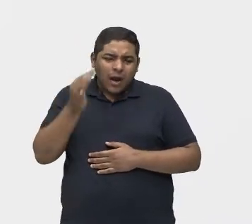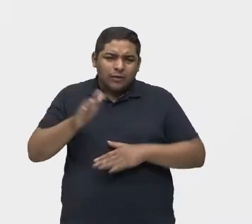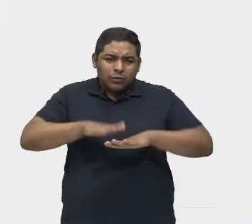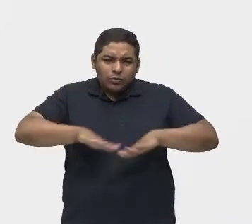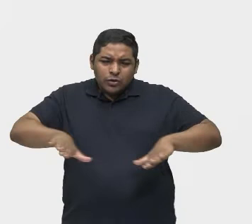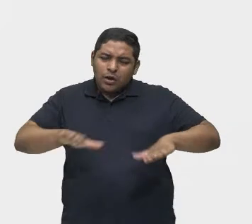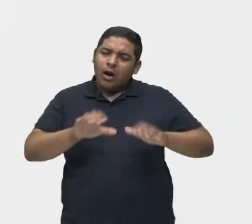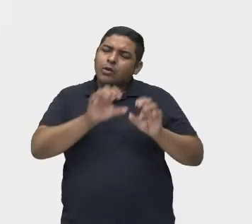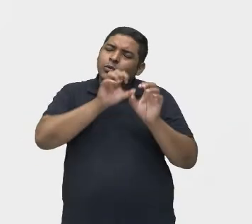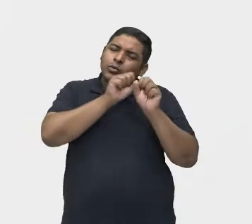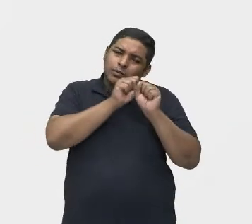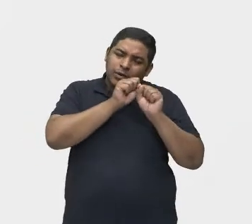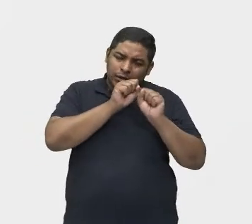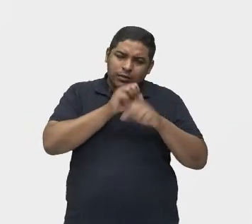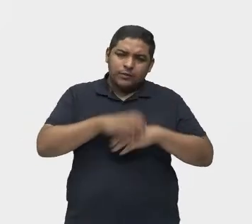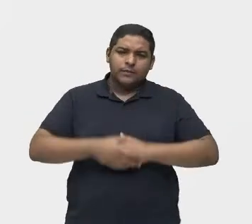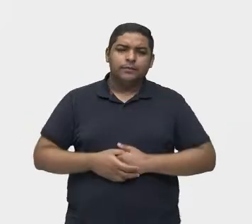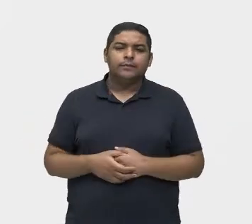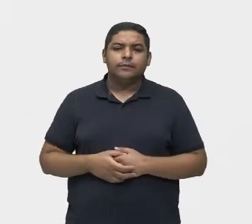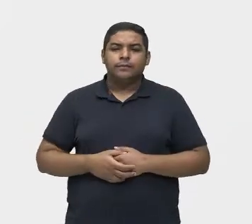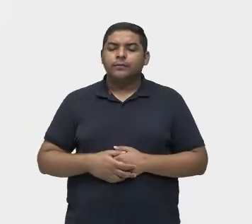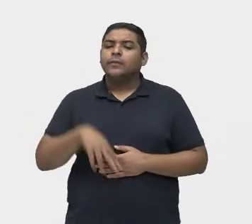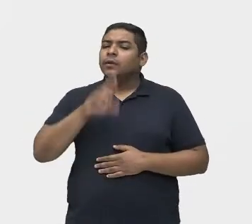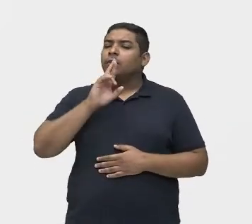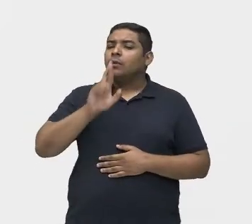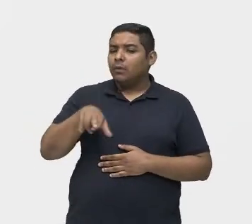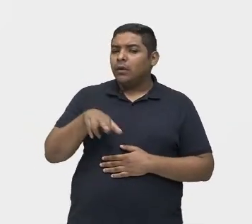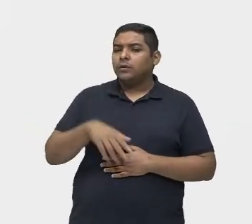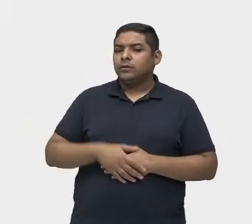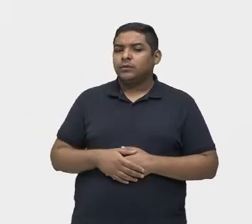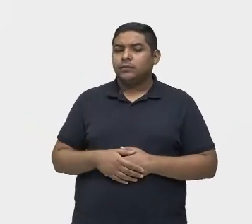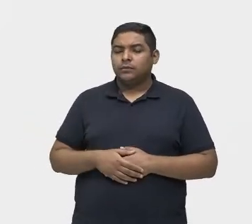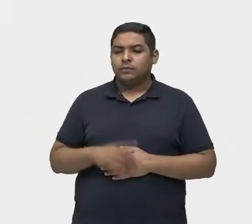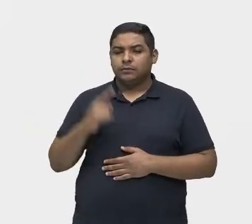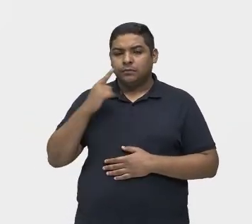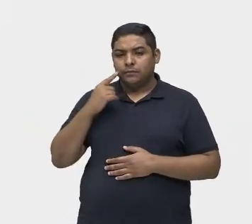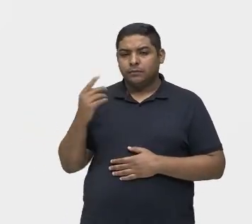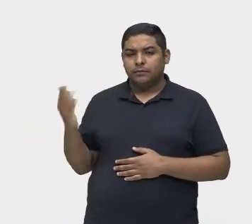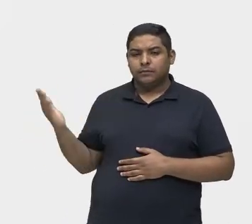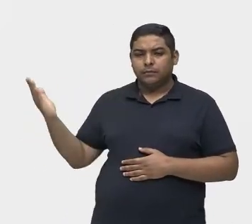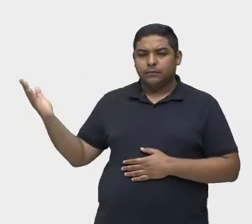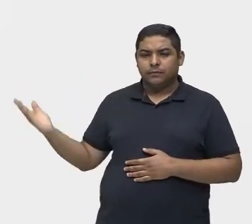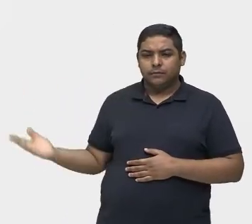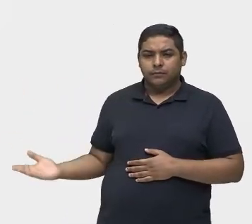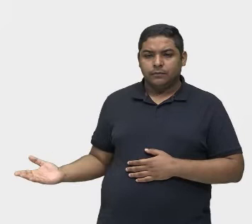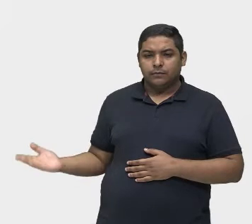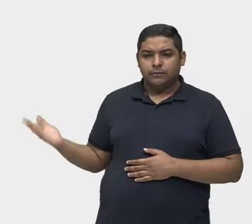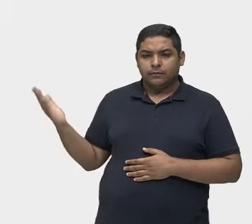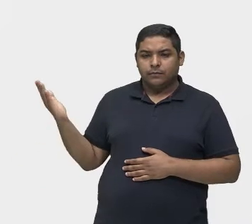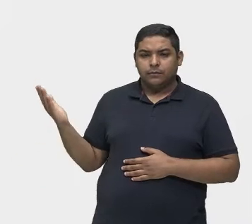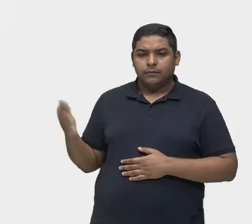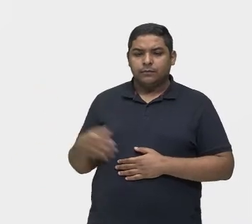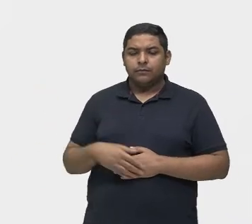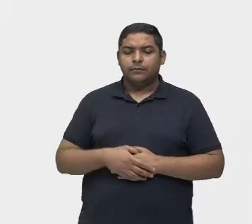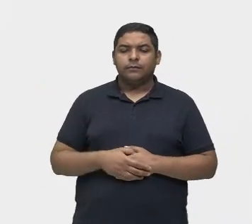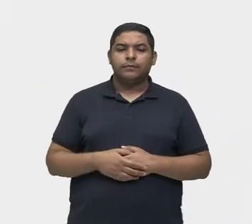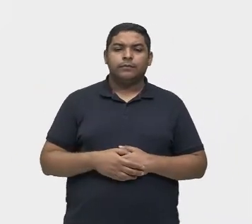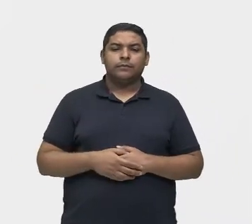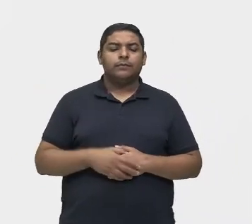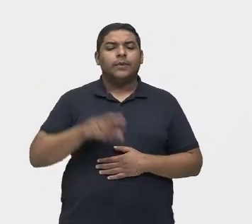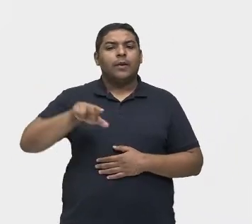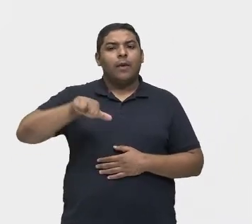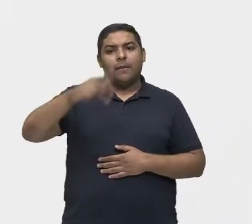chão? Então, posso dar uma resposta afirmativa. Yes, it was. Sim, ele estava. It, porque ele não é pessoa e, portanto, eu